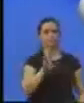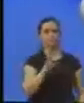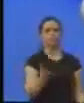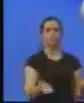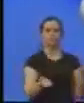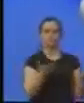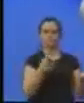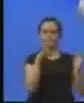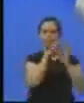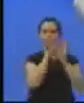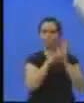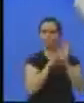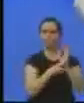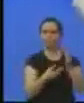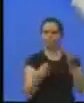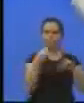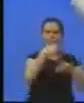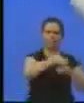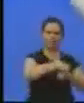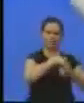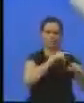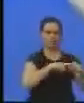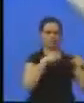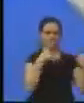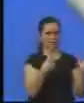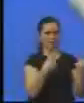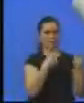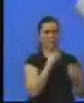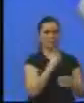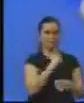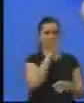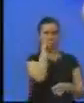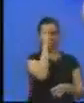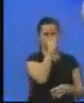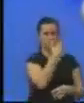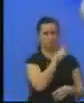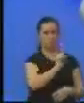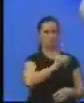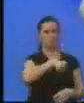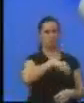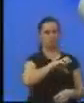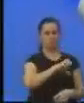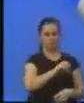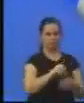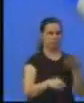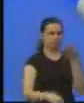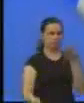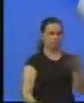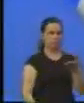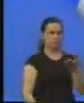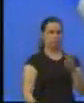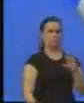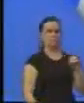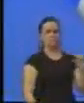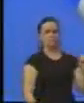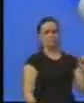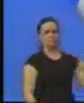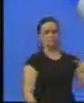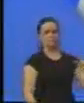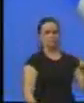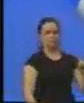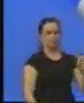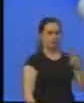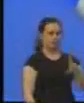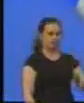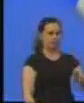as regras da função composta. Então, nesse caso, o que aconteceu? Qual é a derivada do seno? Cosseno. Cosseno de U. Só que como